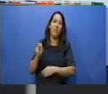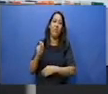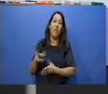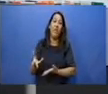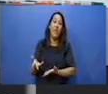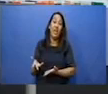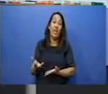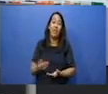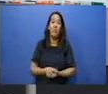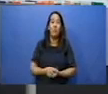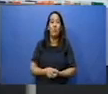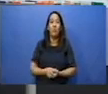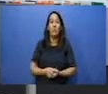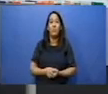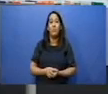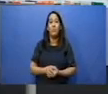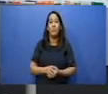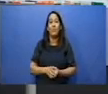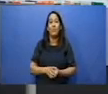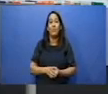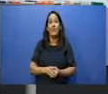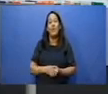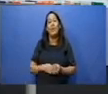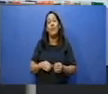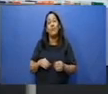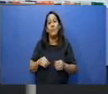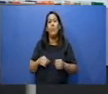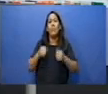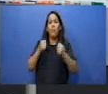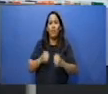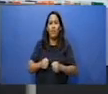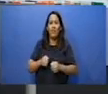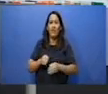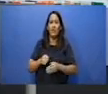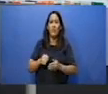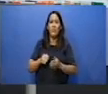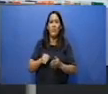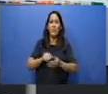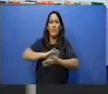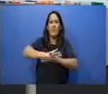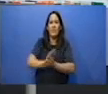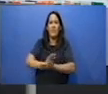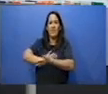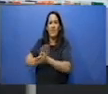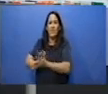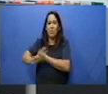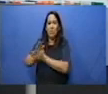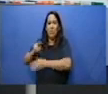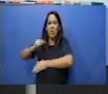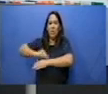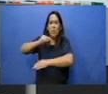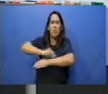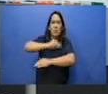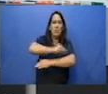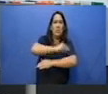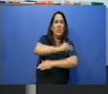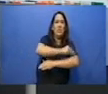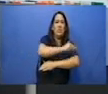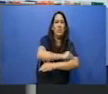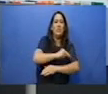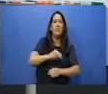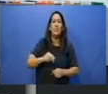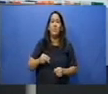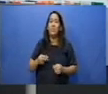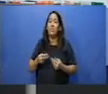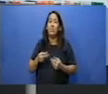tem que combater esses gafanhotos de forma natural, porque senão, ó, vai acabar com as plantações, o solo vai ficar ruim, a